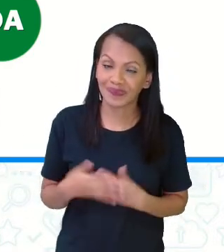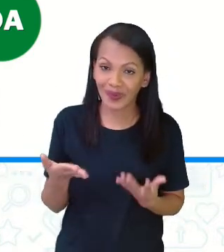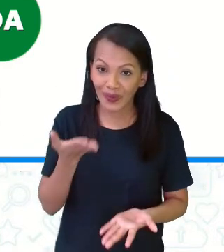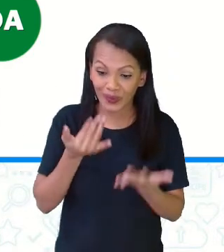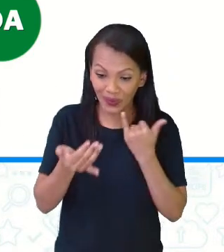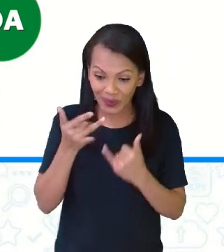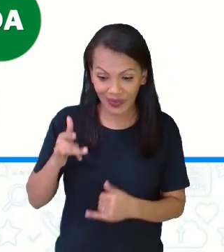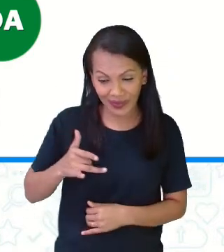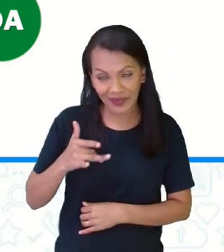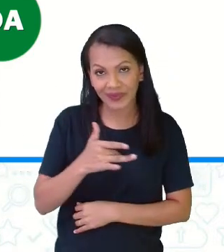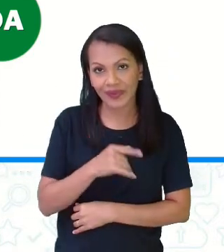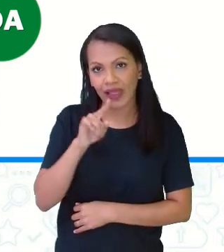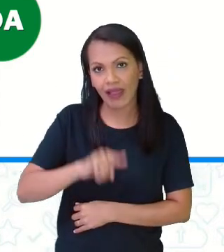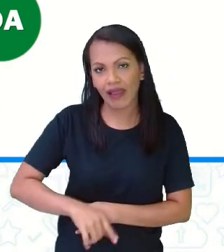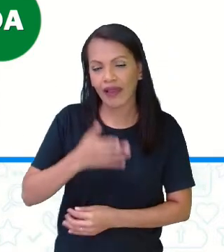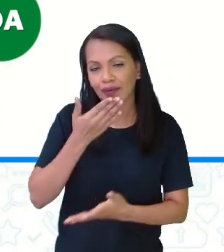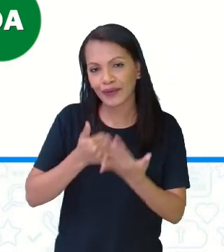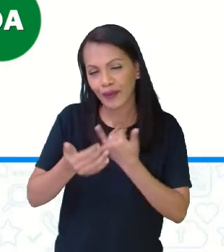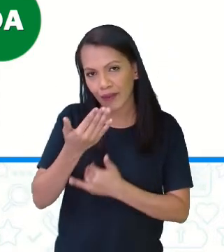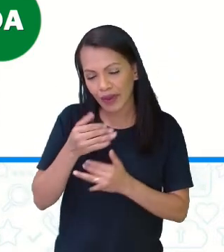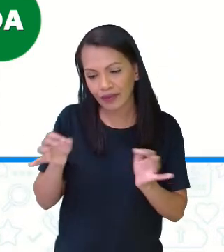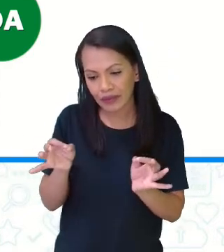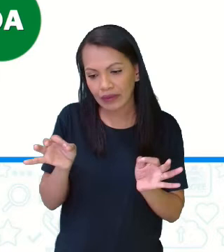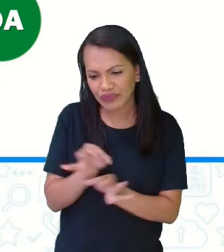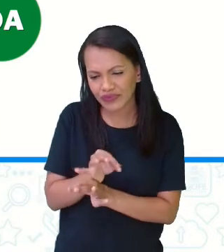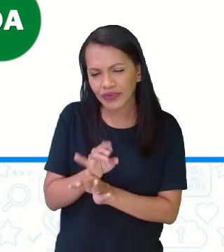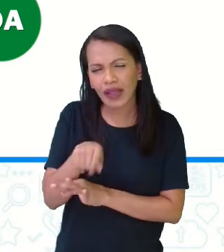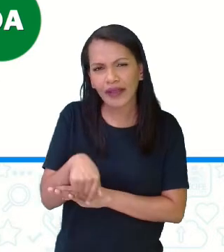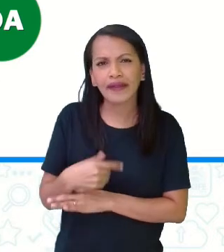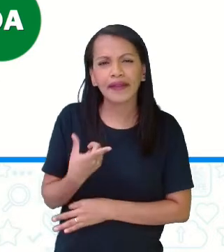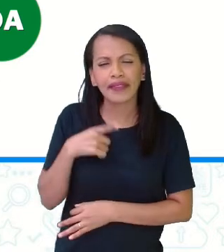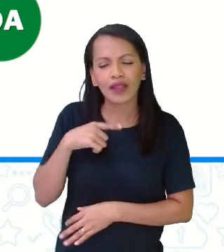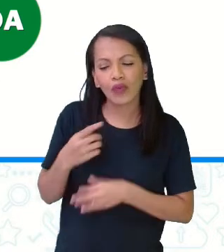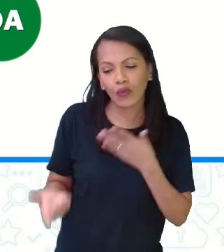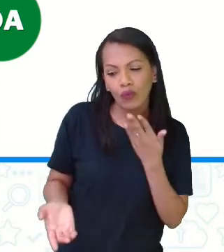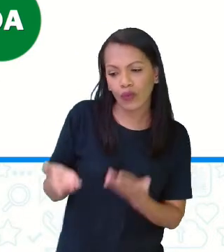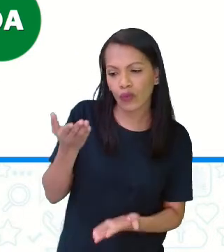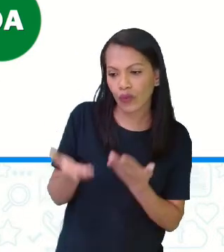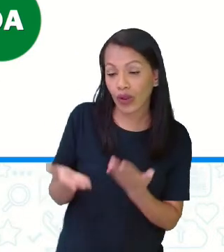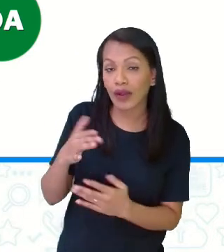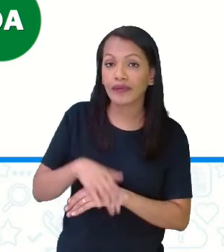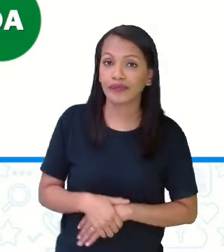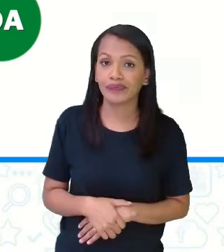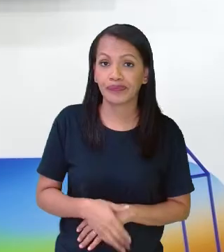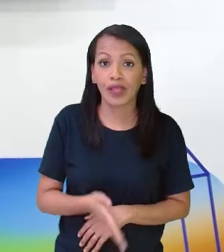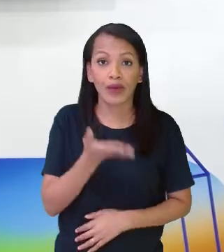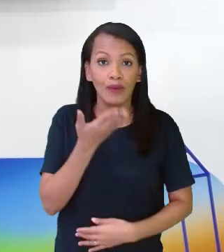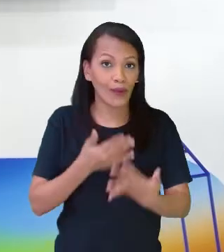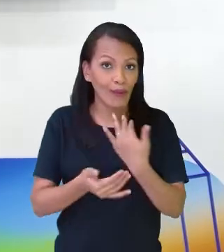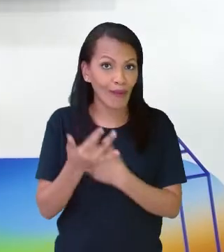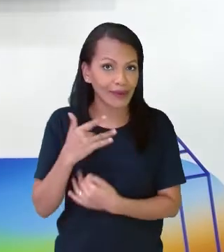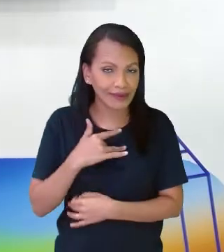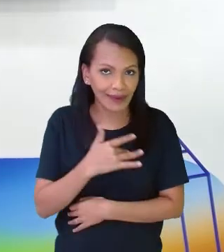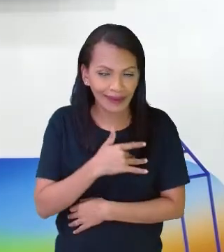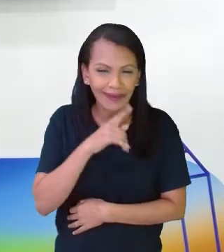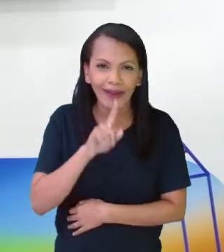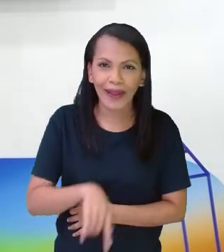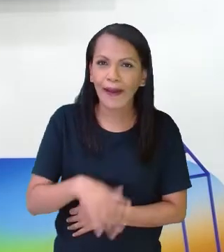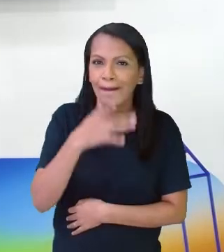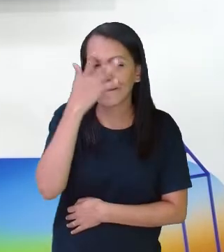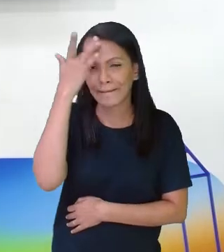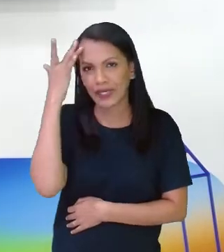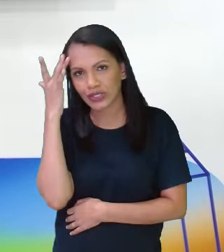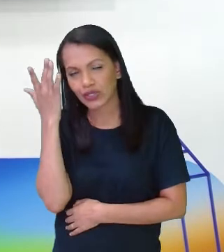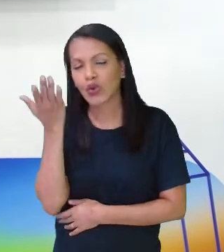vai ser uma alimentação completa e equilibrada. Então, comer de forma saudável não é só a pessoa que come